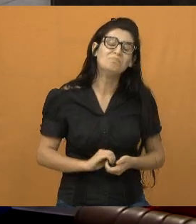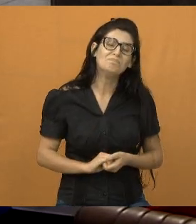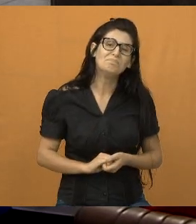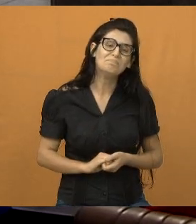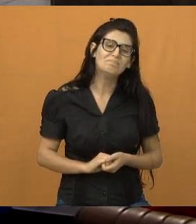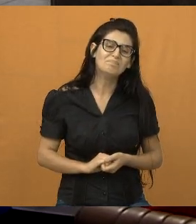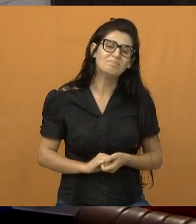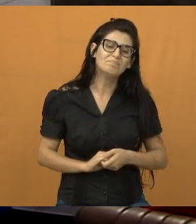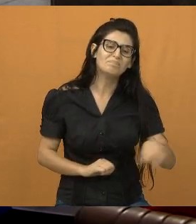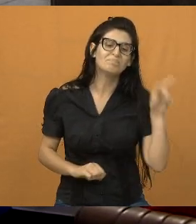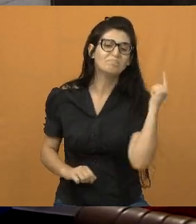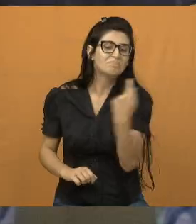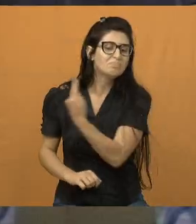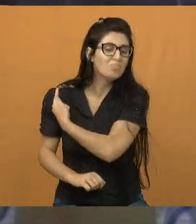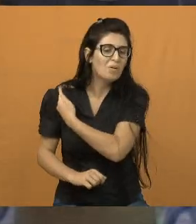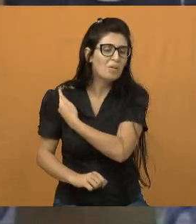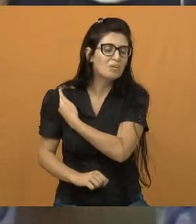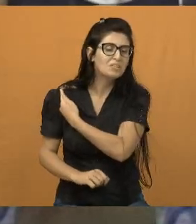nós